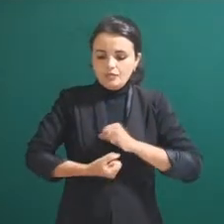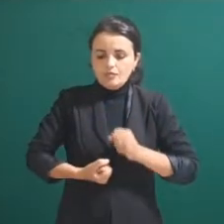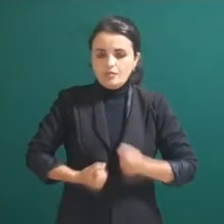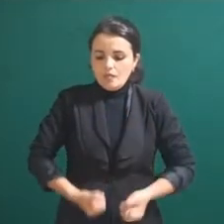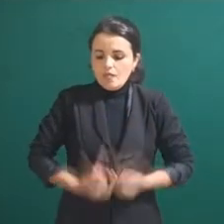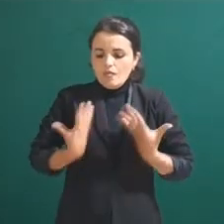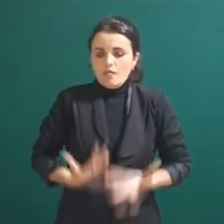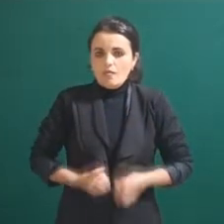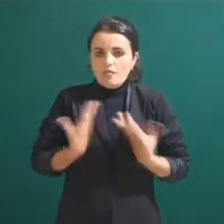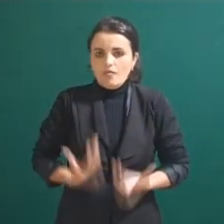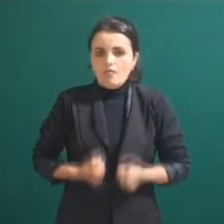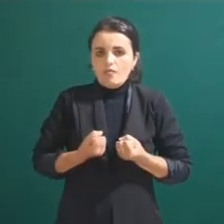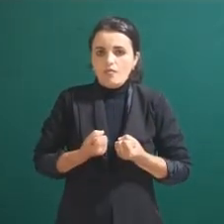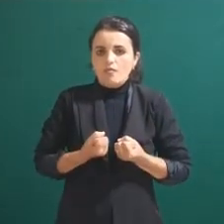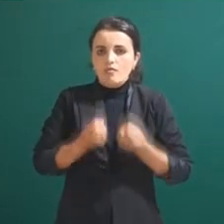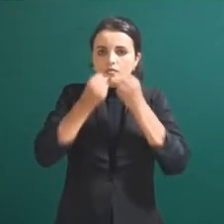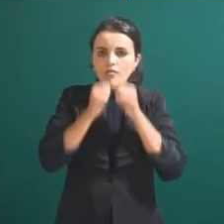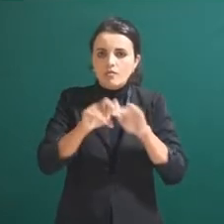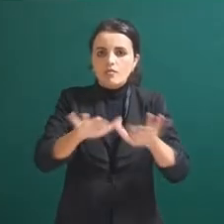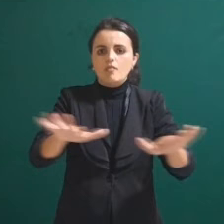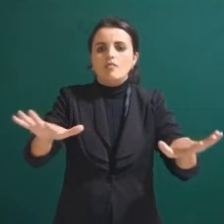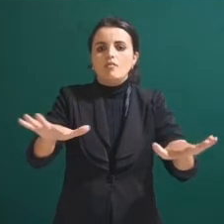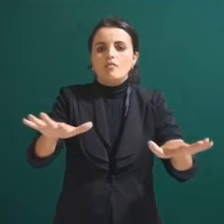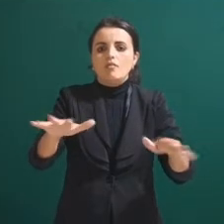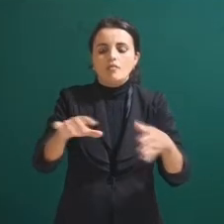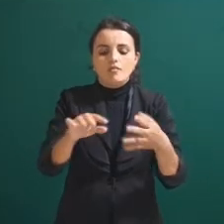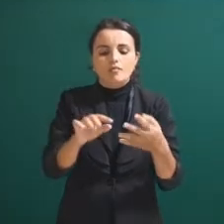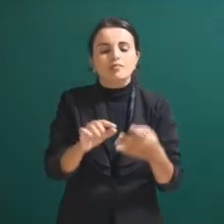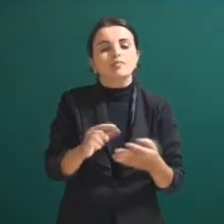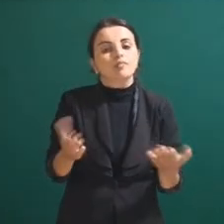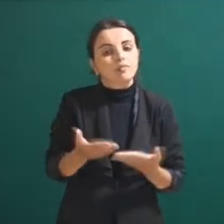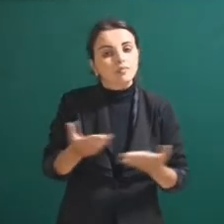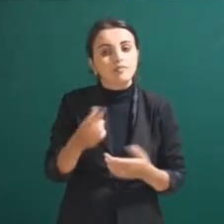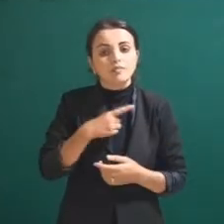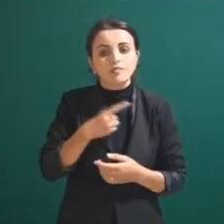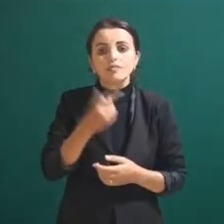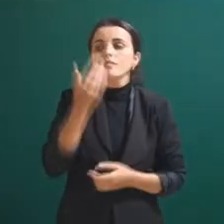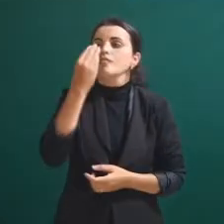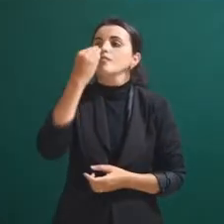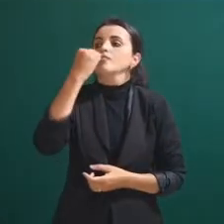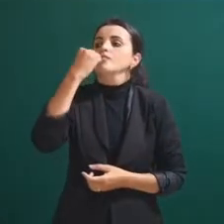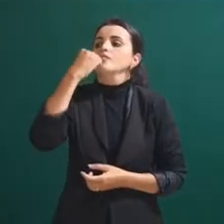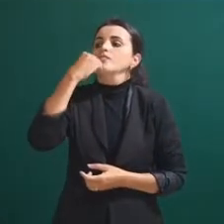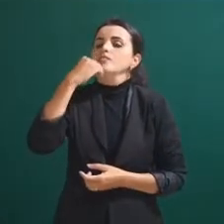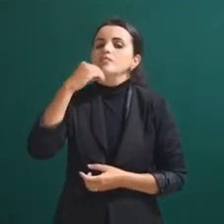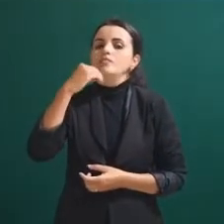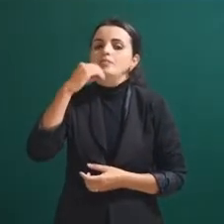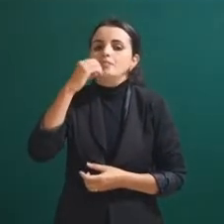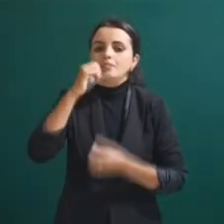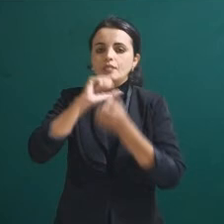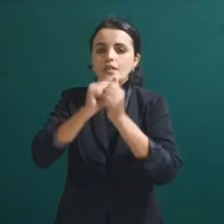de eliminação. Então, o processo de absorção ele se inicia após a passagem do